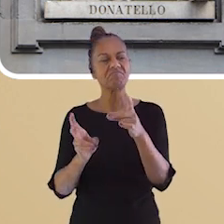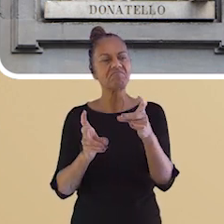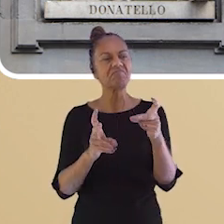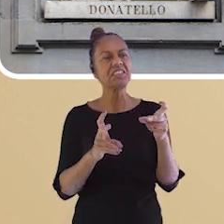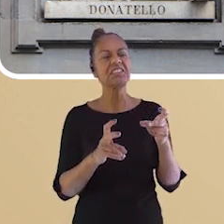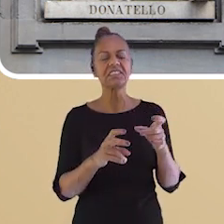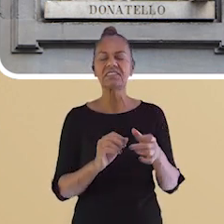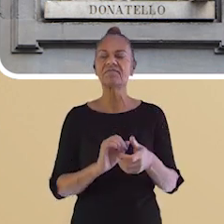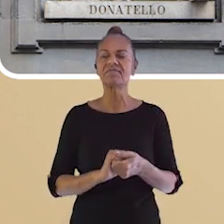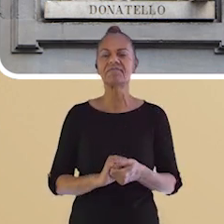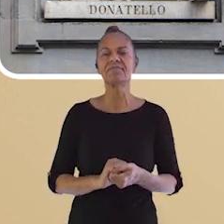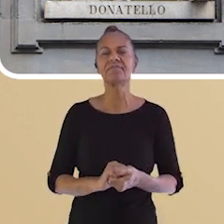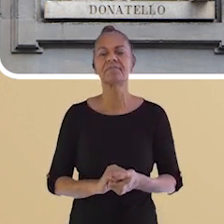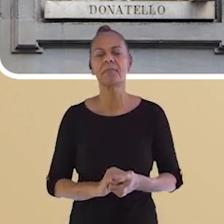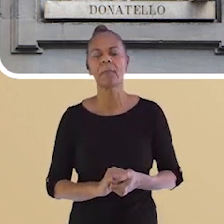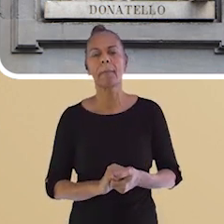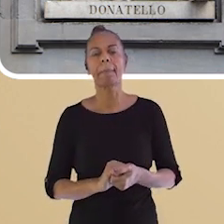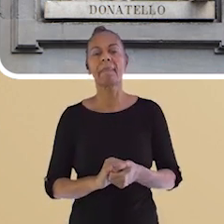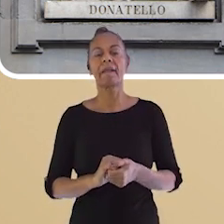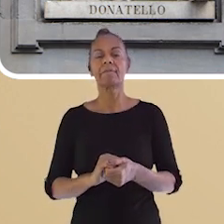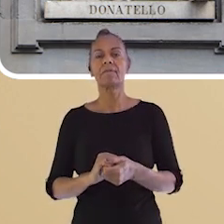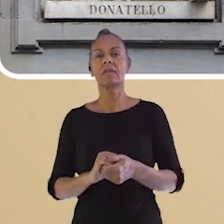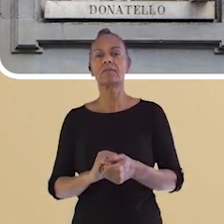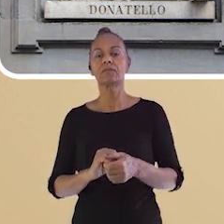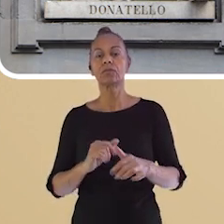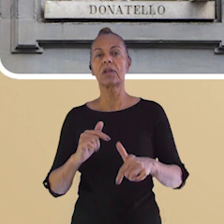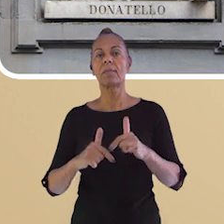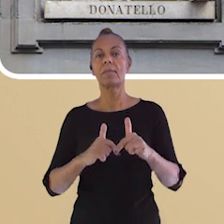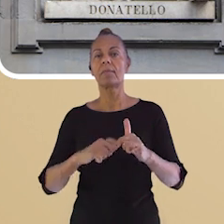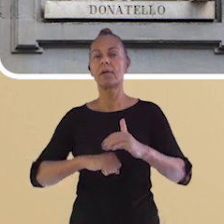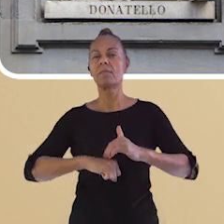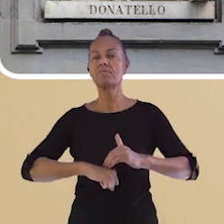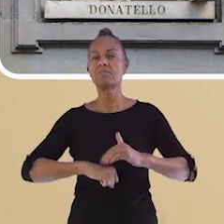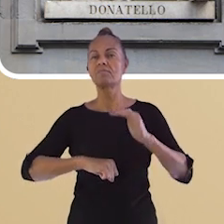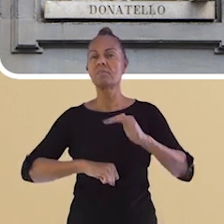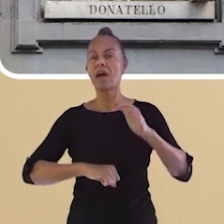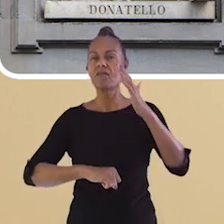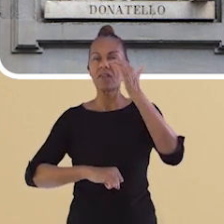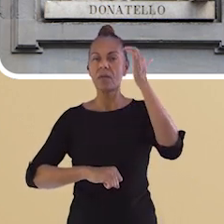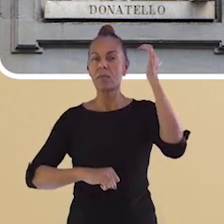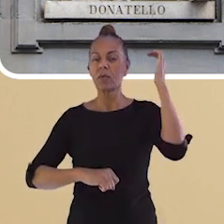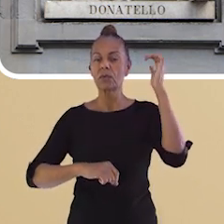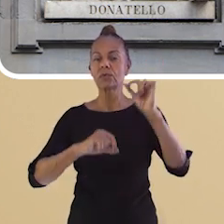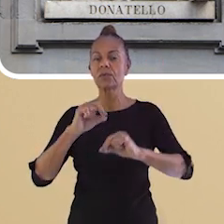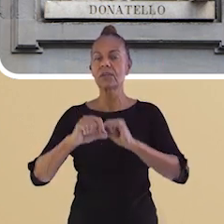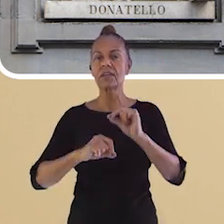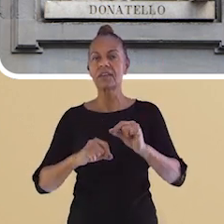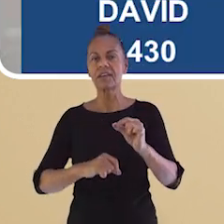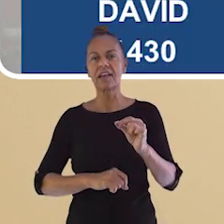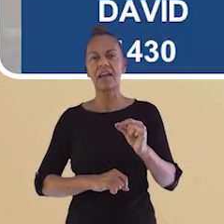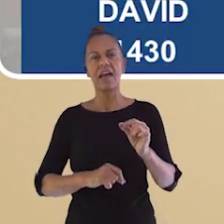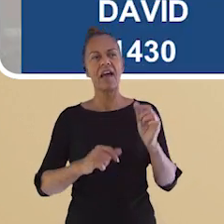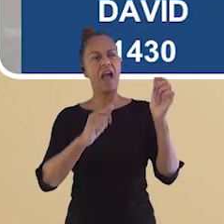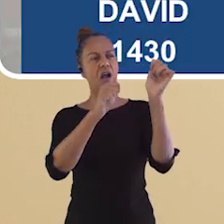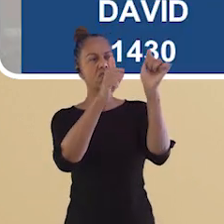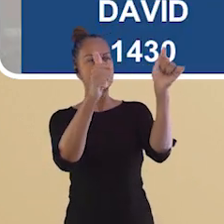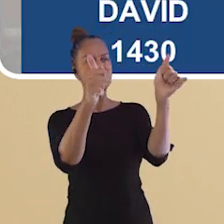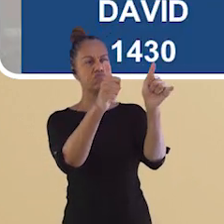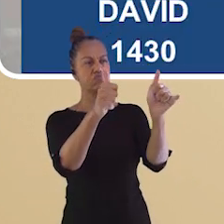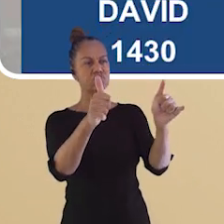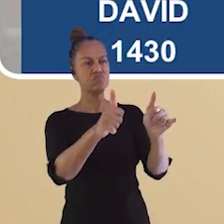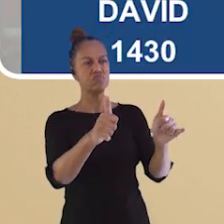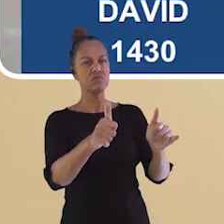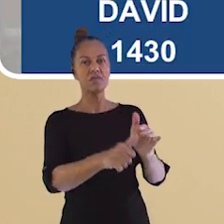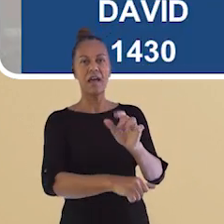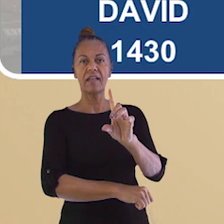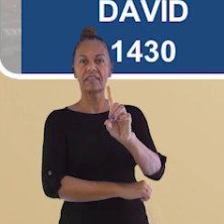praticamente 600 anos depois da sua morte. Entre suas obras mais famosas, destaca-se a estátua de Davi,